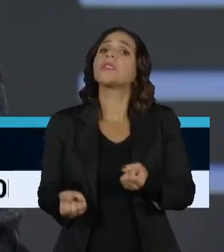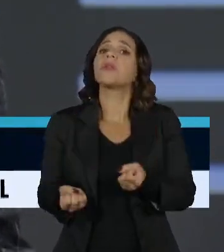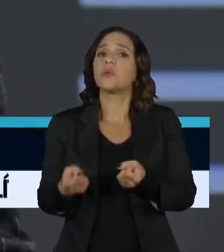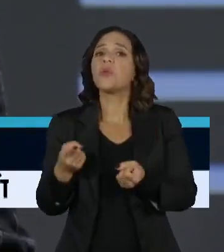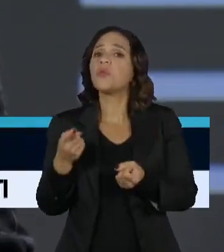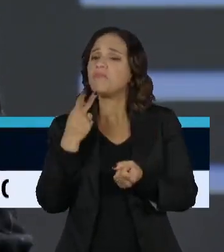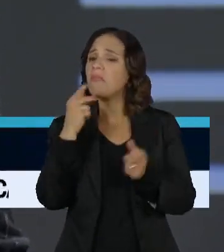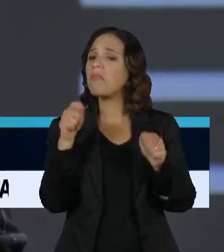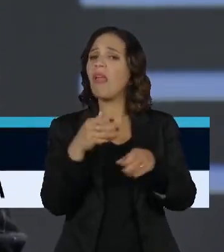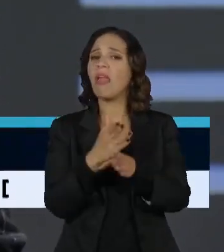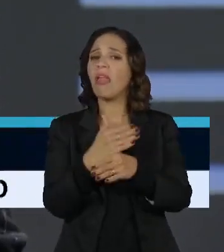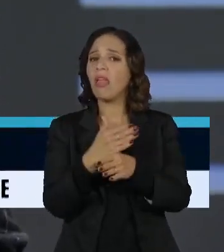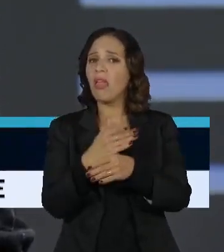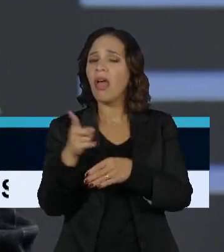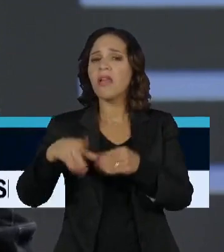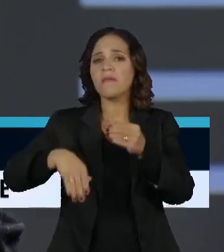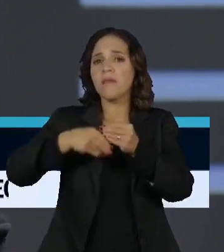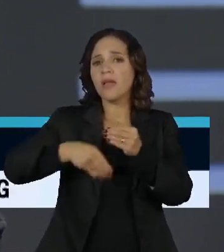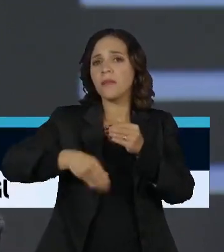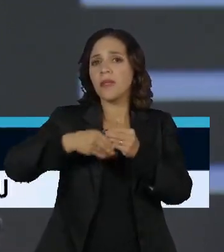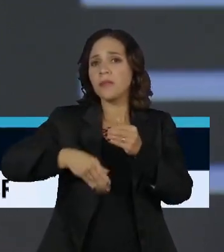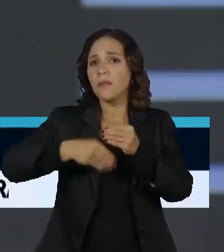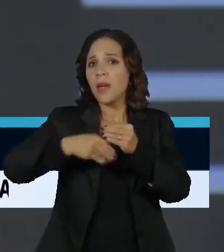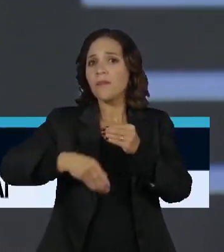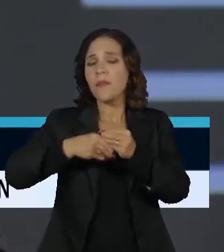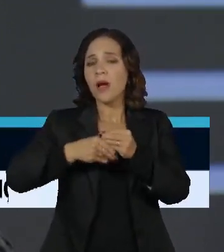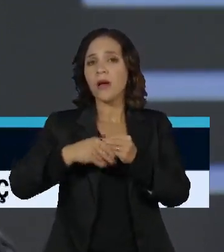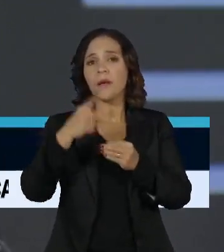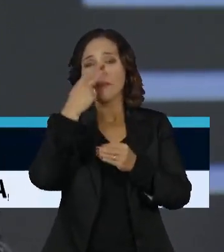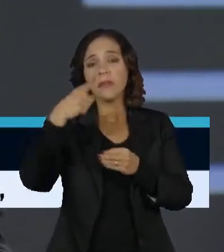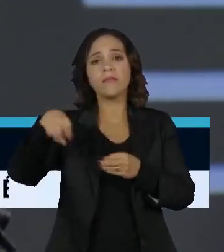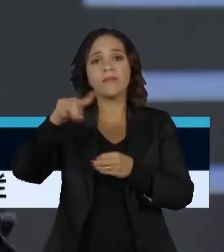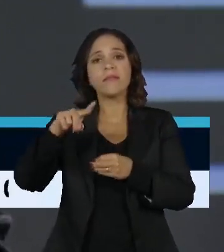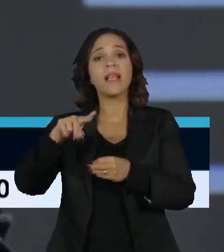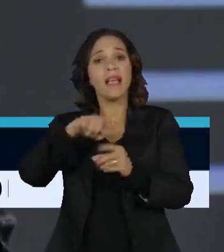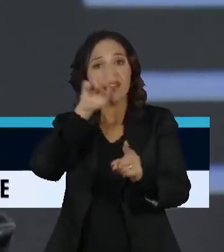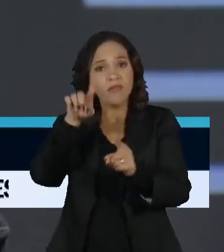modalidade de emendas e acho que a gente perdeu muito na eficiência e na eficácia.